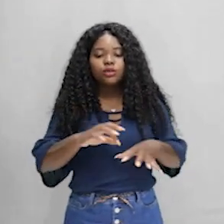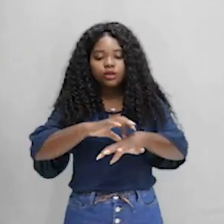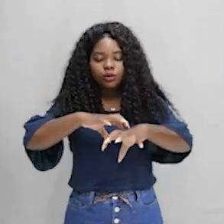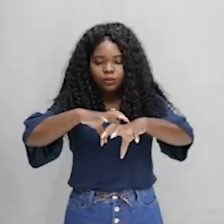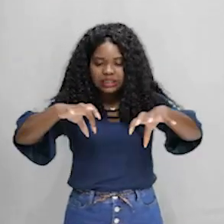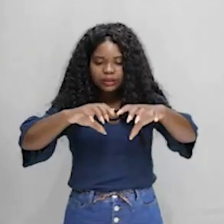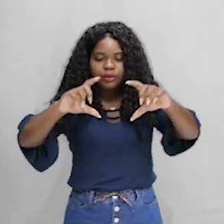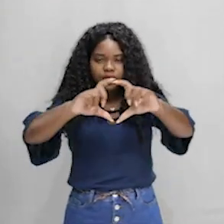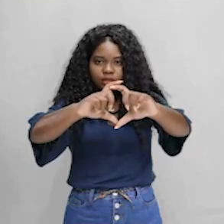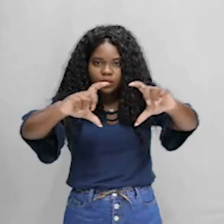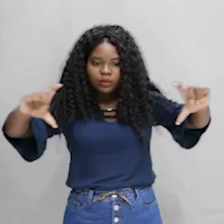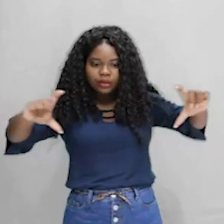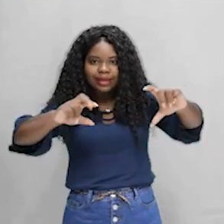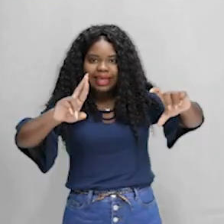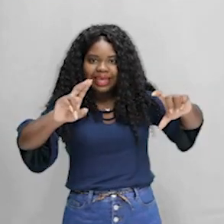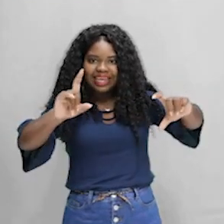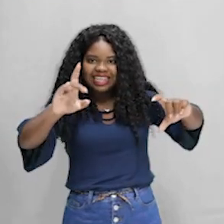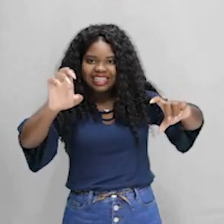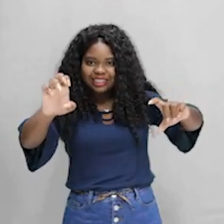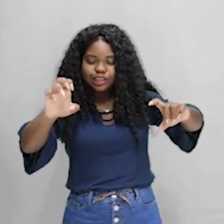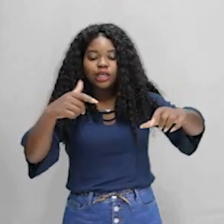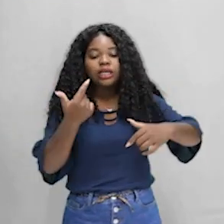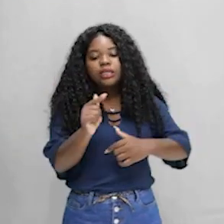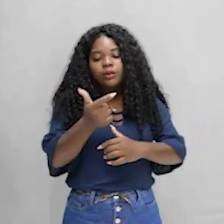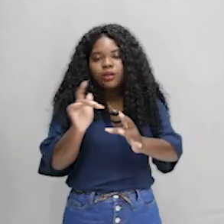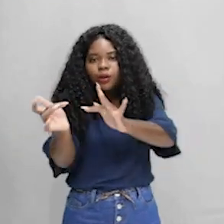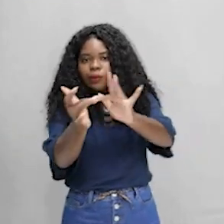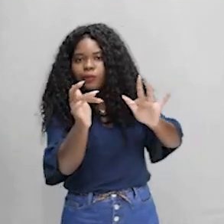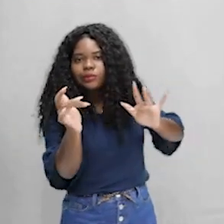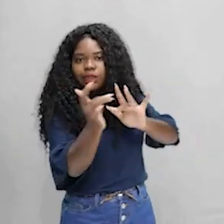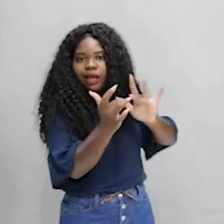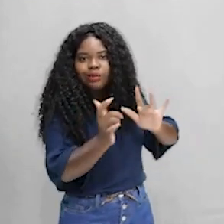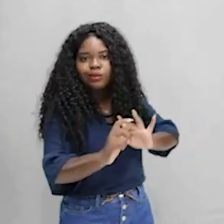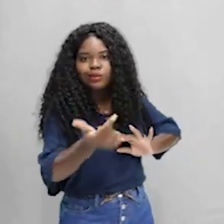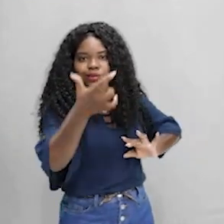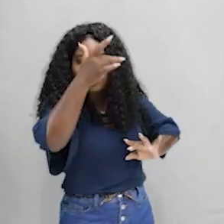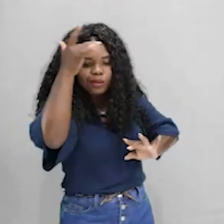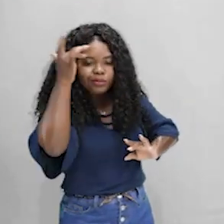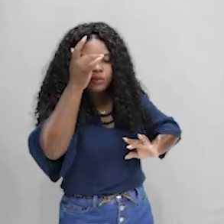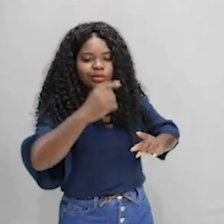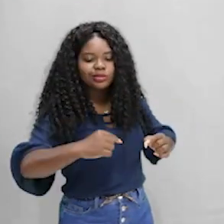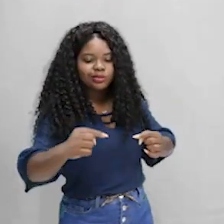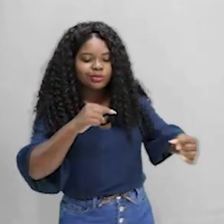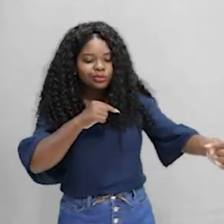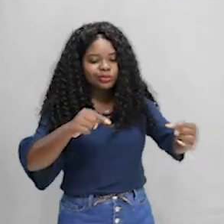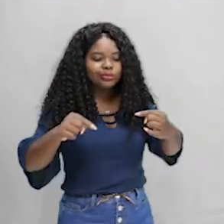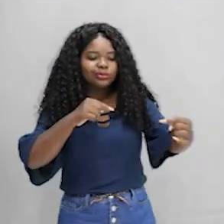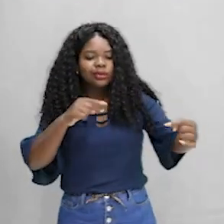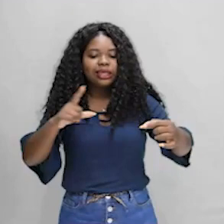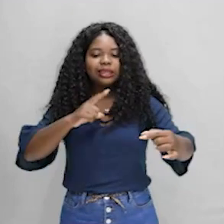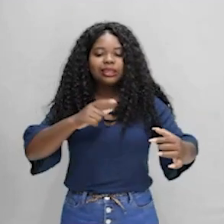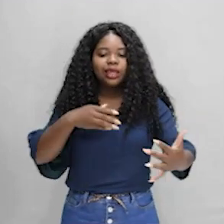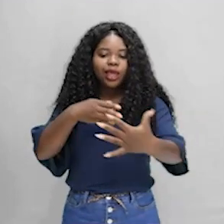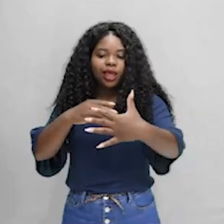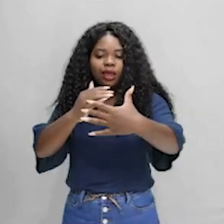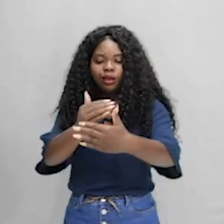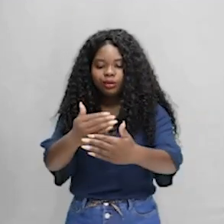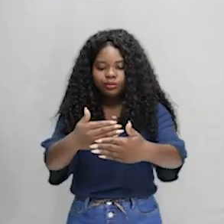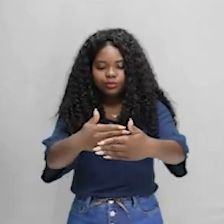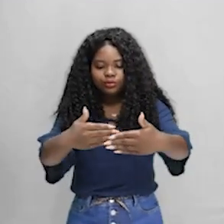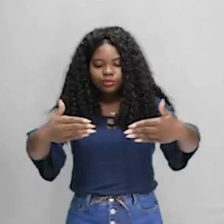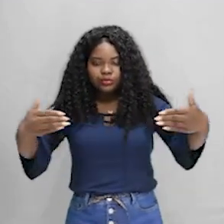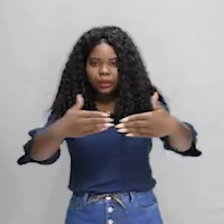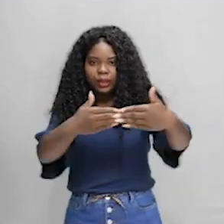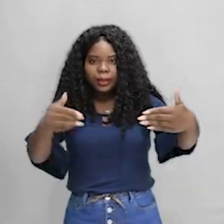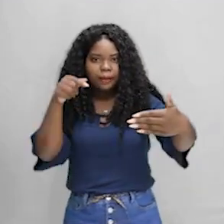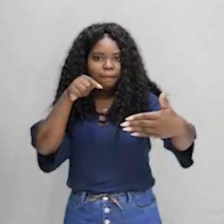contato físico entre os atletas, tá certo? Com o objetivo de fazer com que a bolinha, a peteca, toque